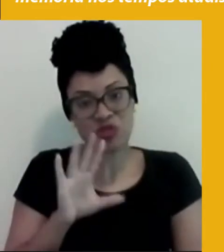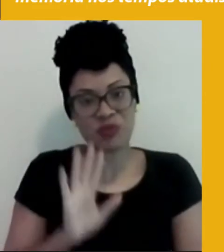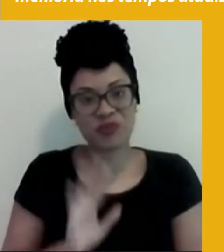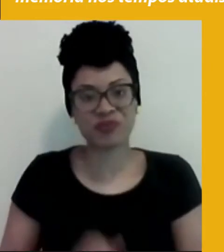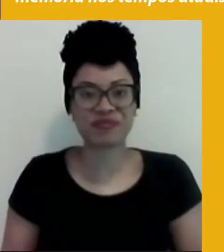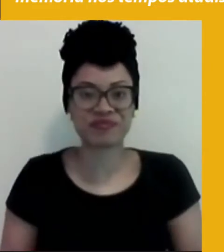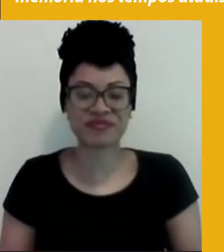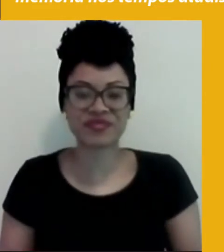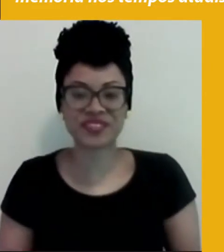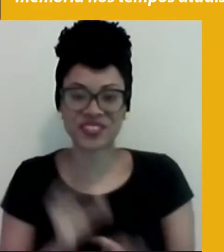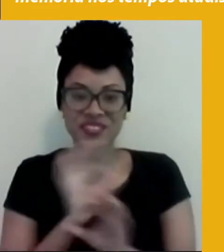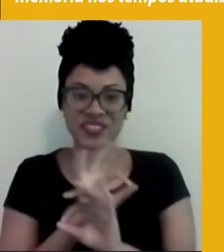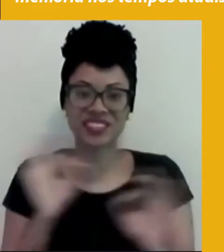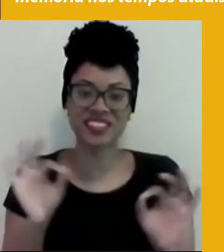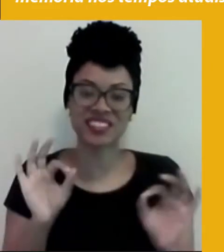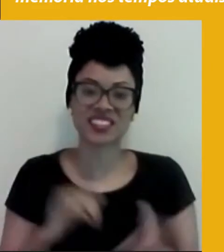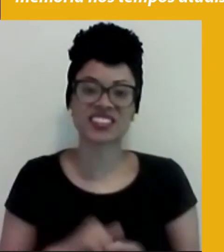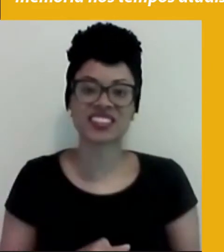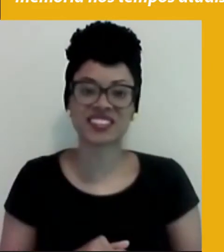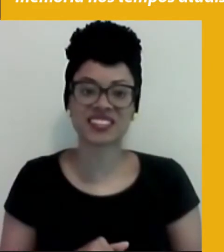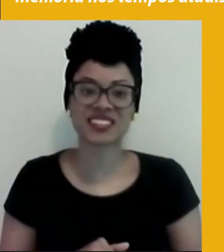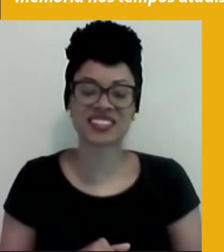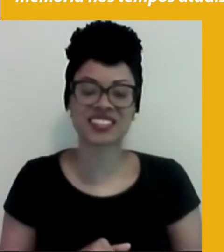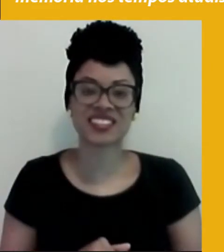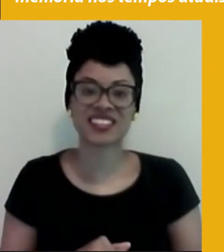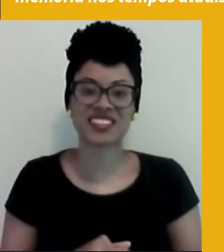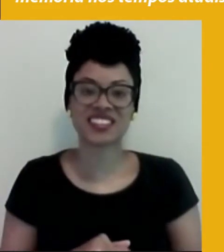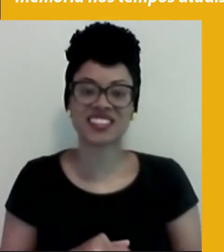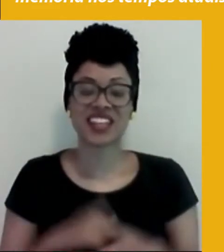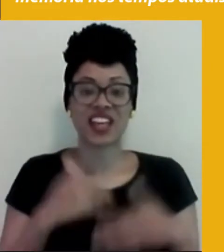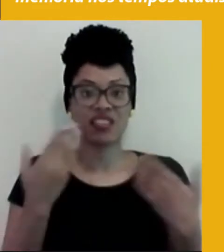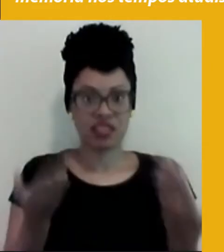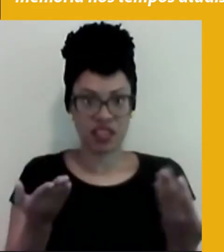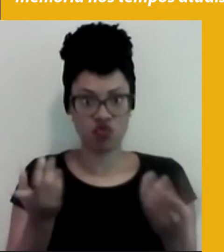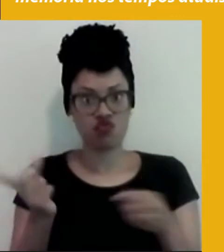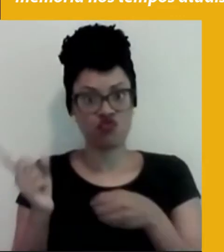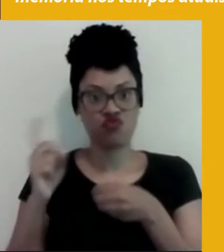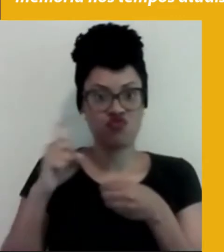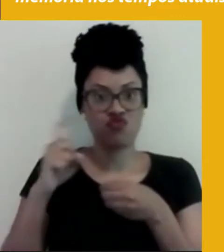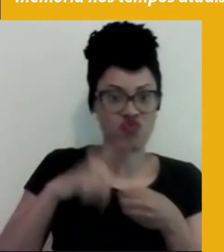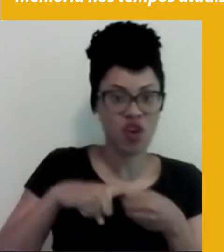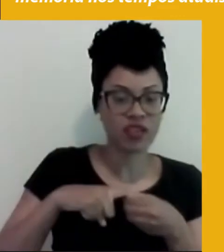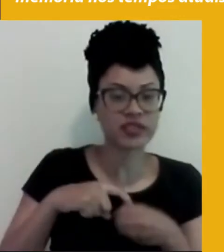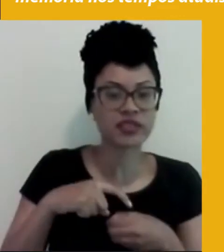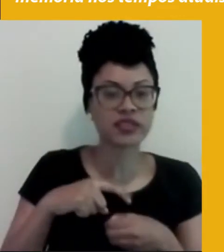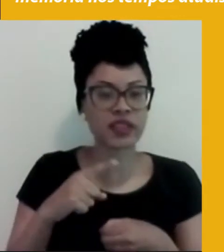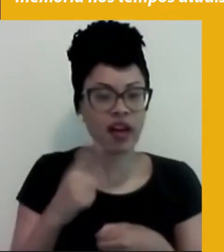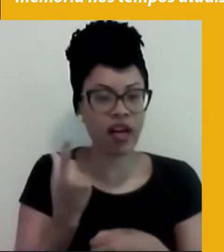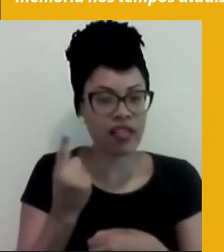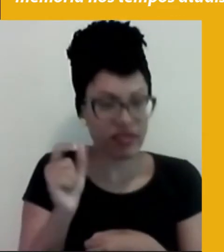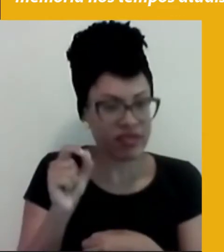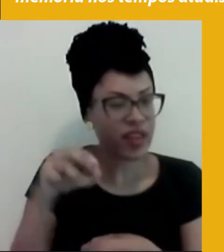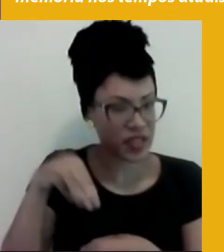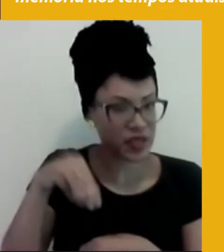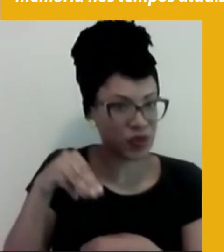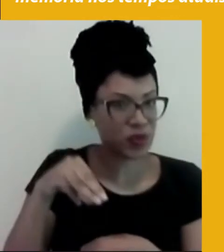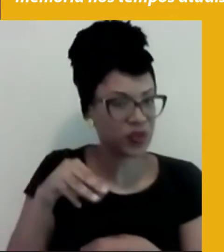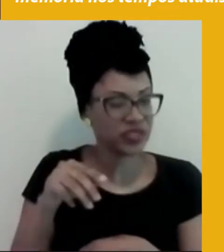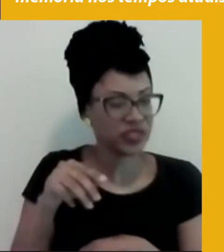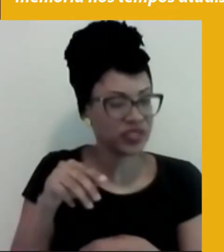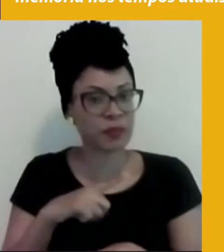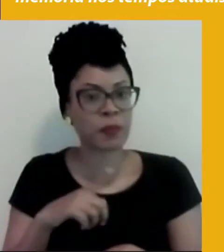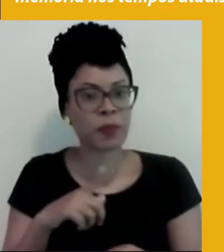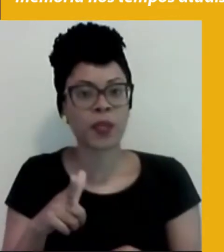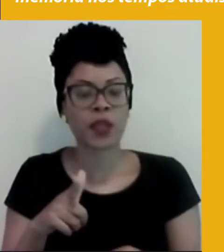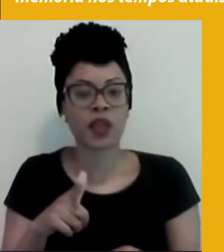Ótimo. Bom, então, vamos retomar nosso papo. A gente ainda tem mais uns 10 minutos.